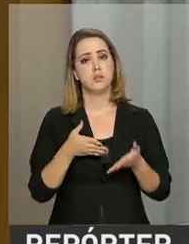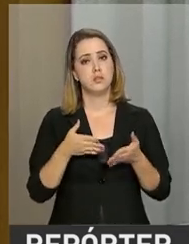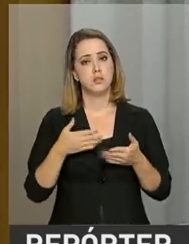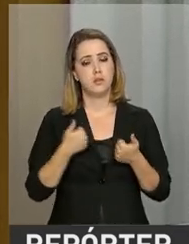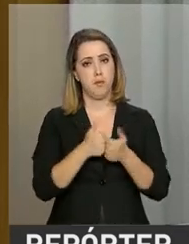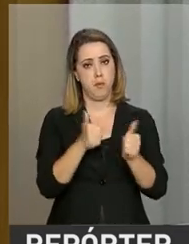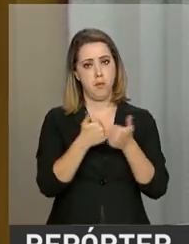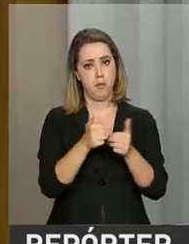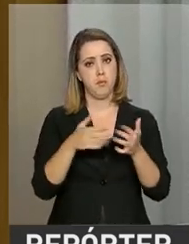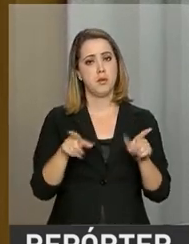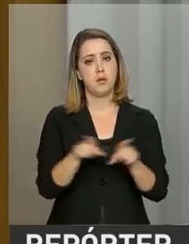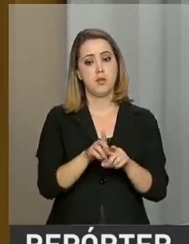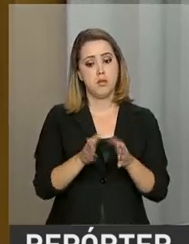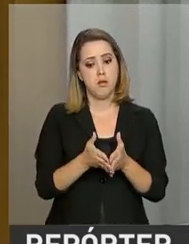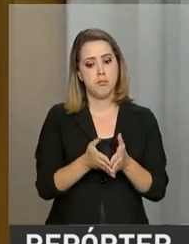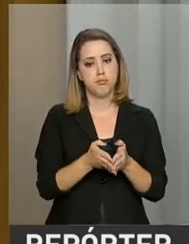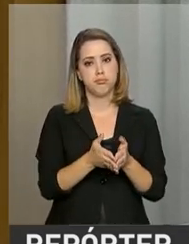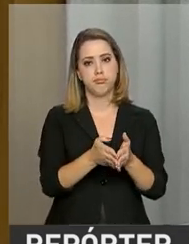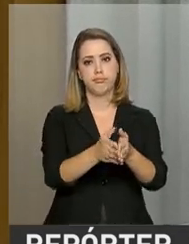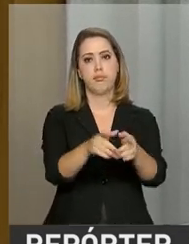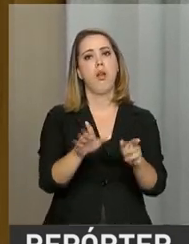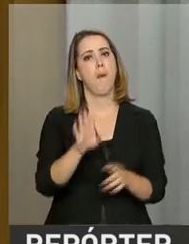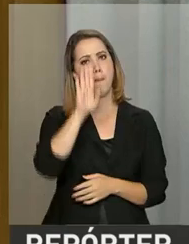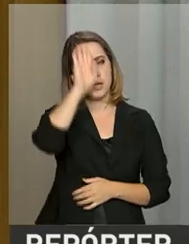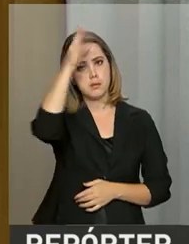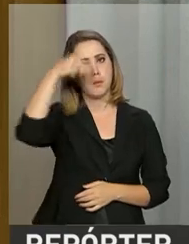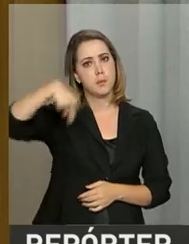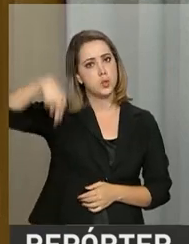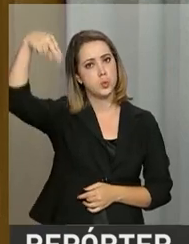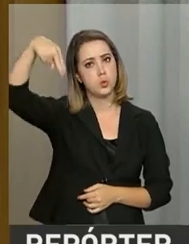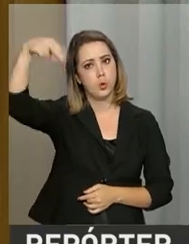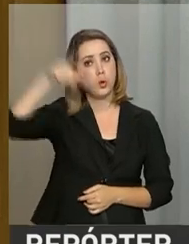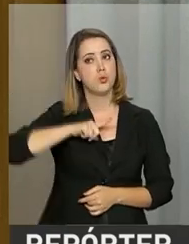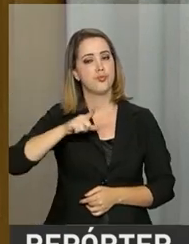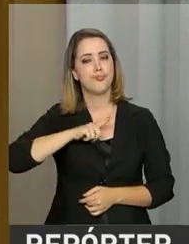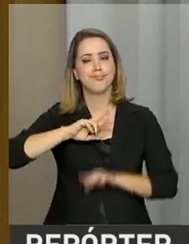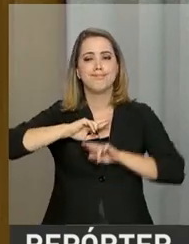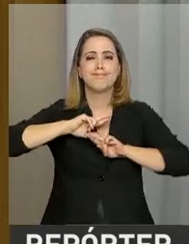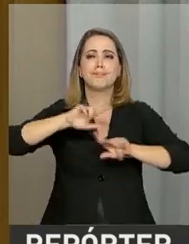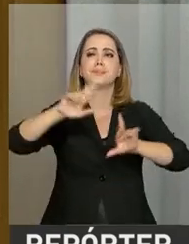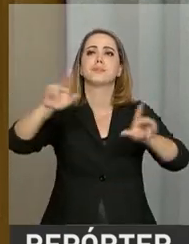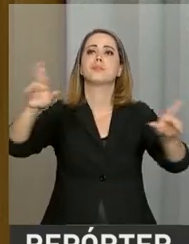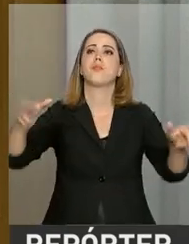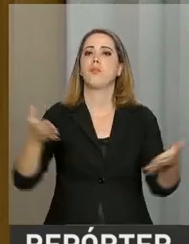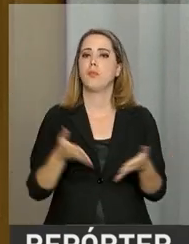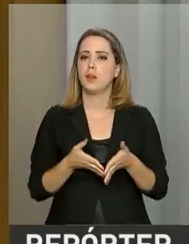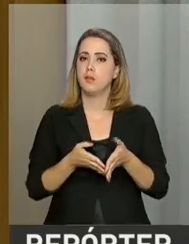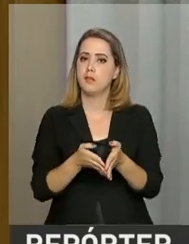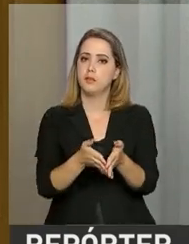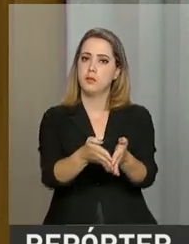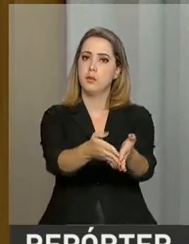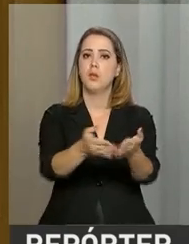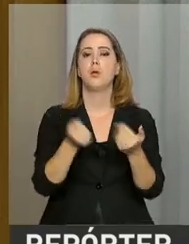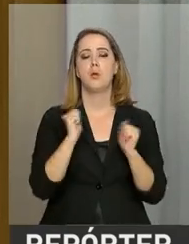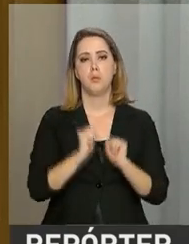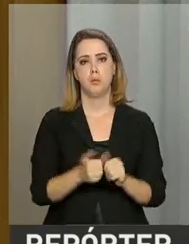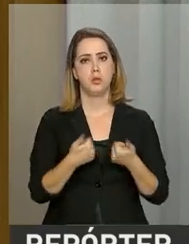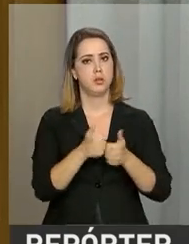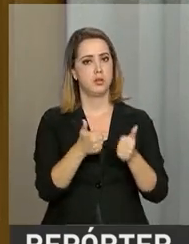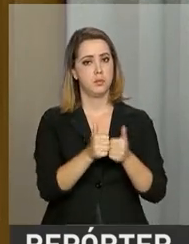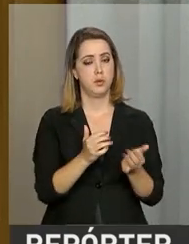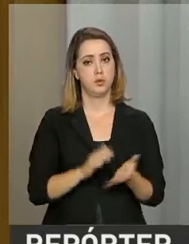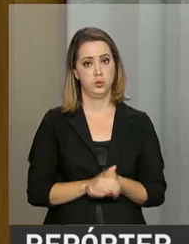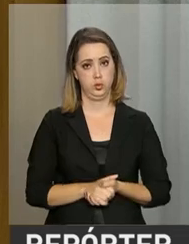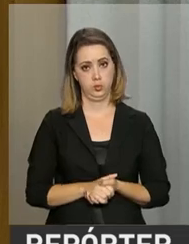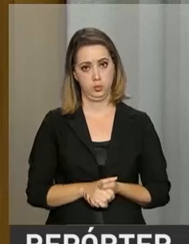também principalmente no norte do país que nós sabemos que as embarcações é que conseguem locomover aquele povo